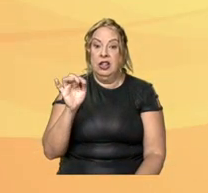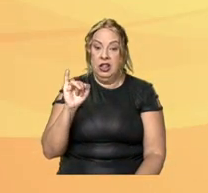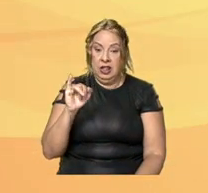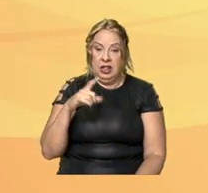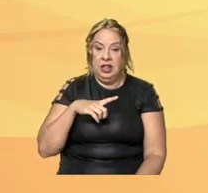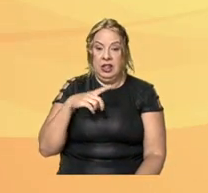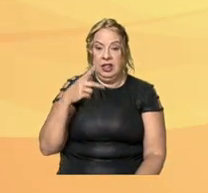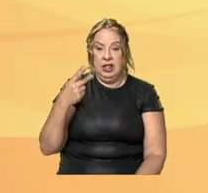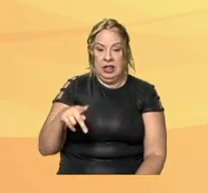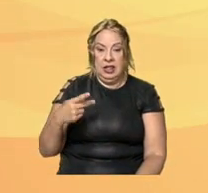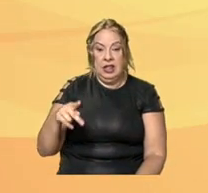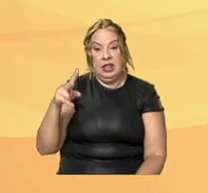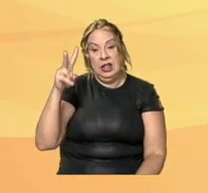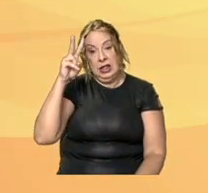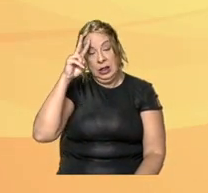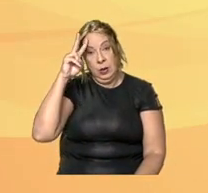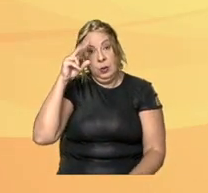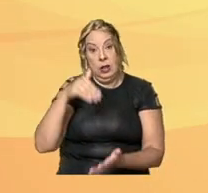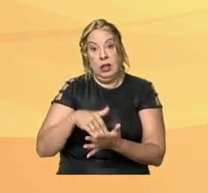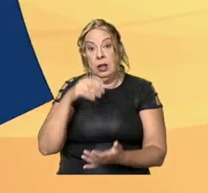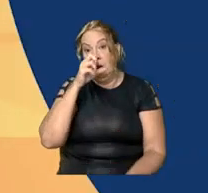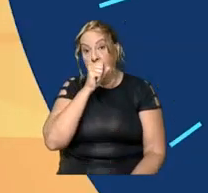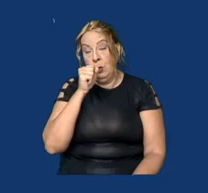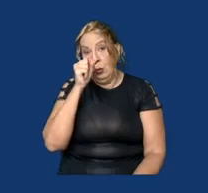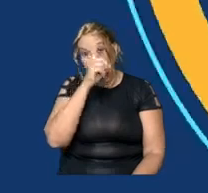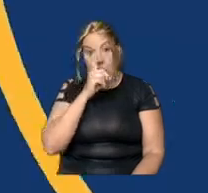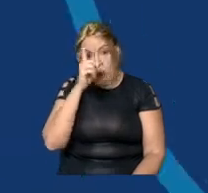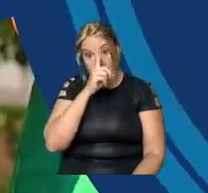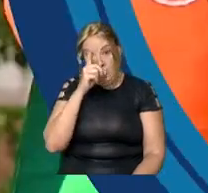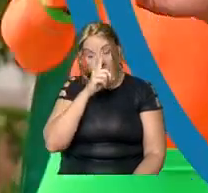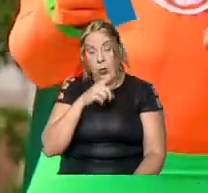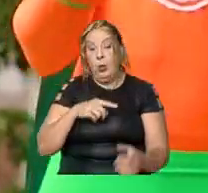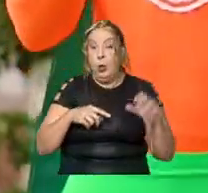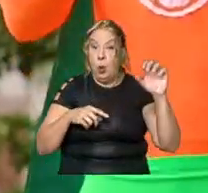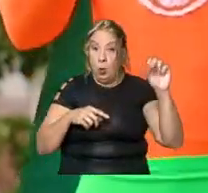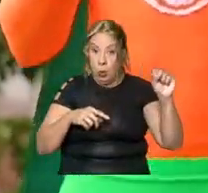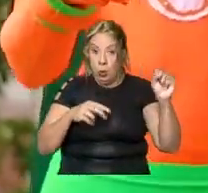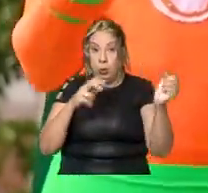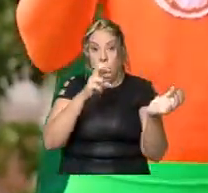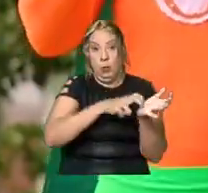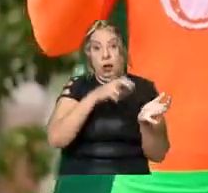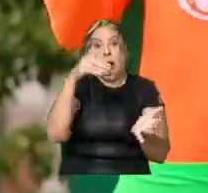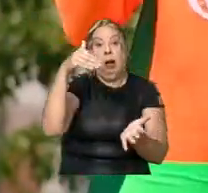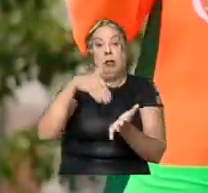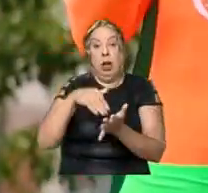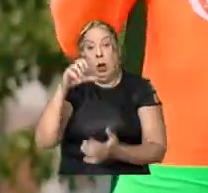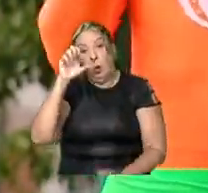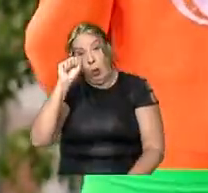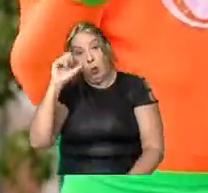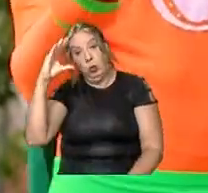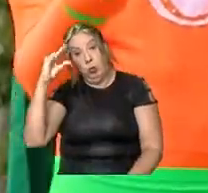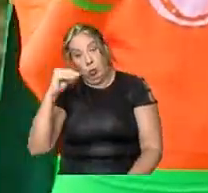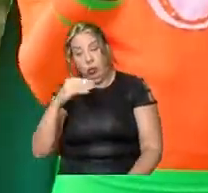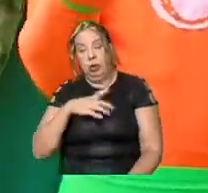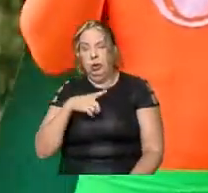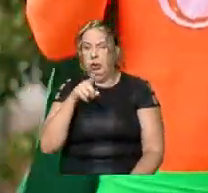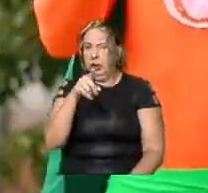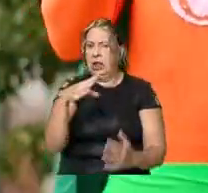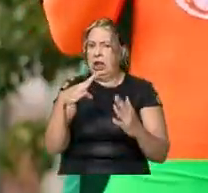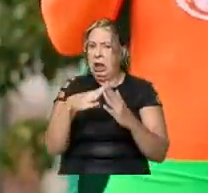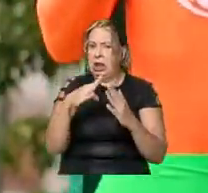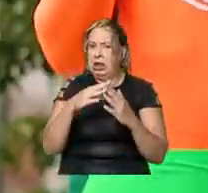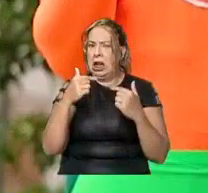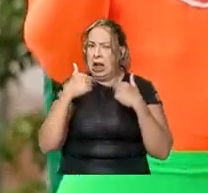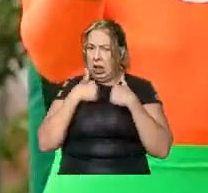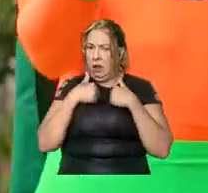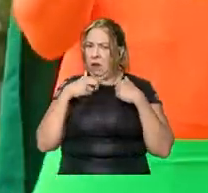funcionamos. De segunda a domingo, das 8 às 20 horas. Ah, você em casa deve estar se perguntando, será que semana que vem